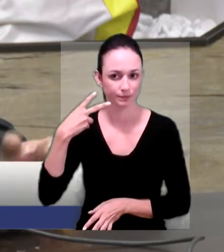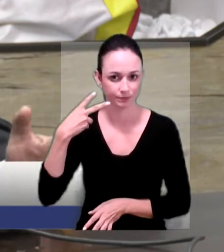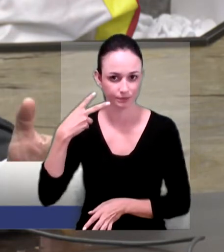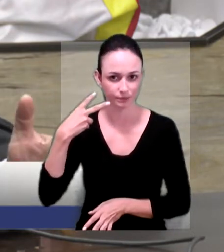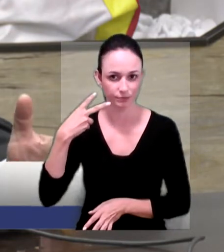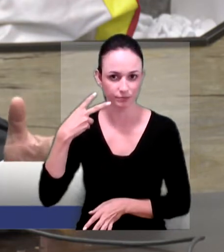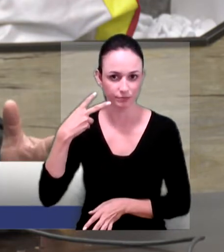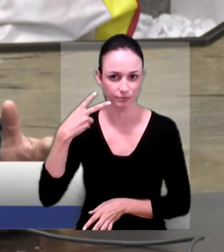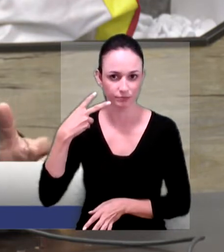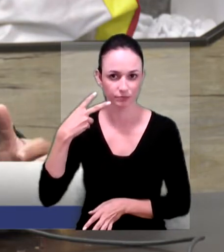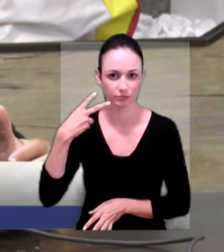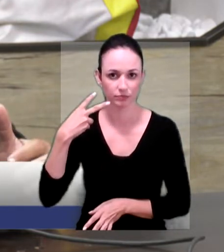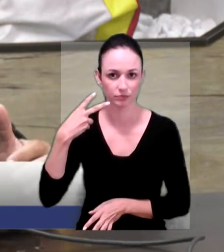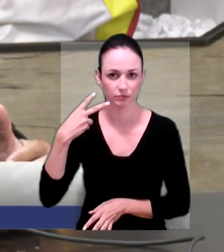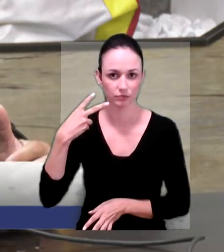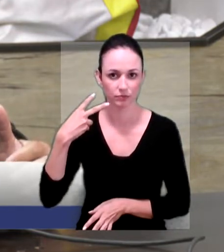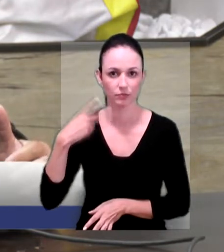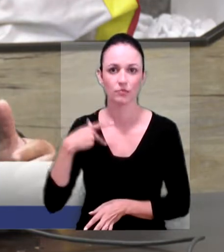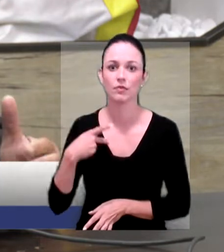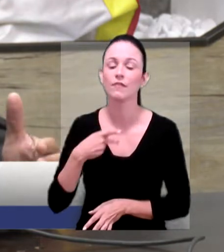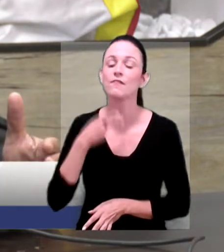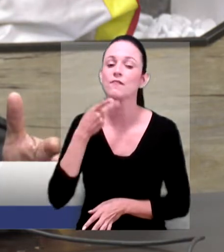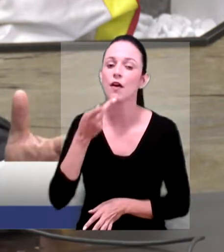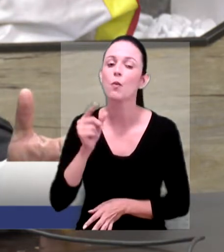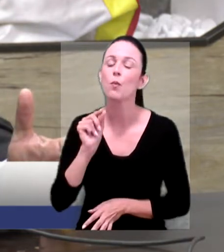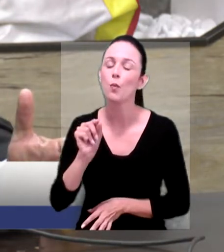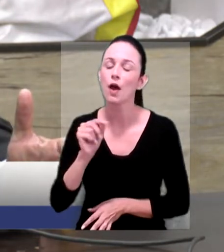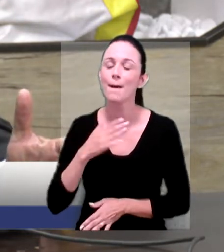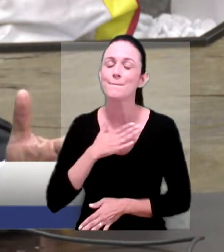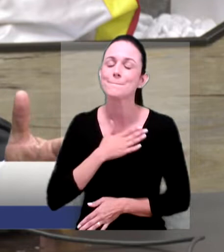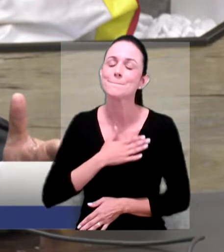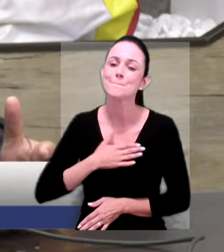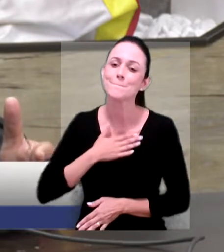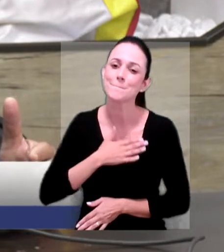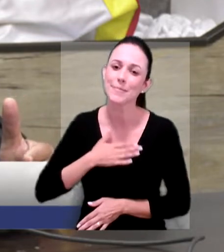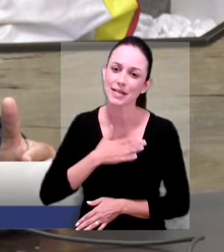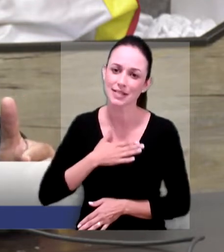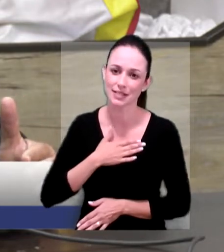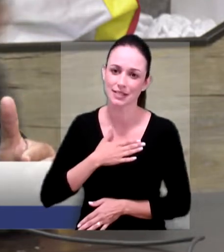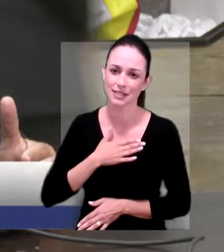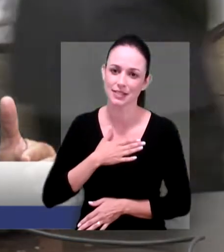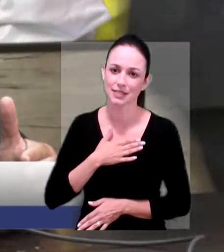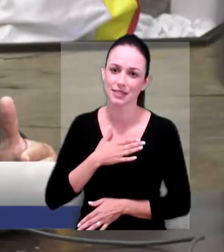e dizer o prazer de eu estar aqui